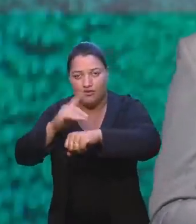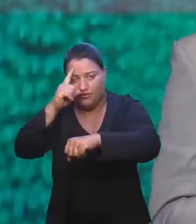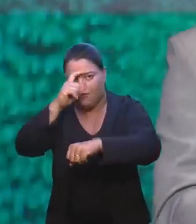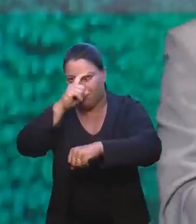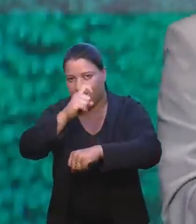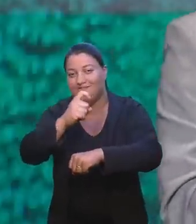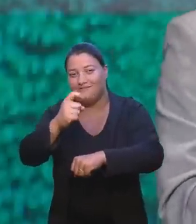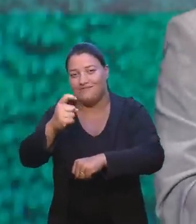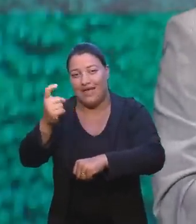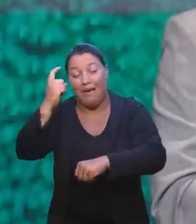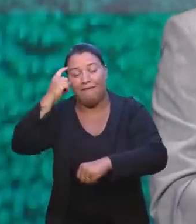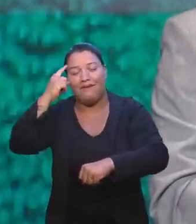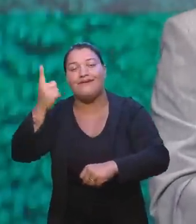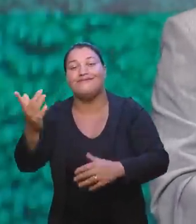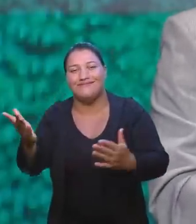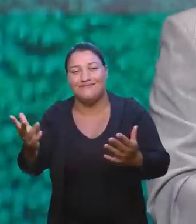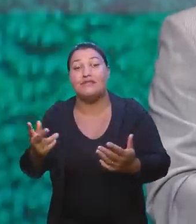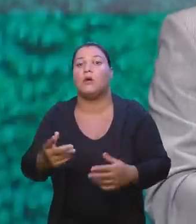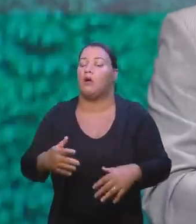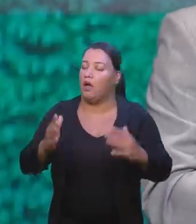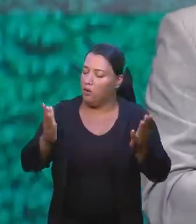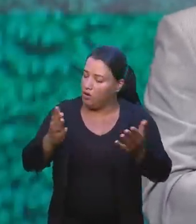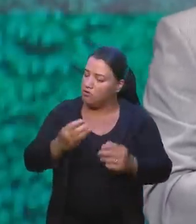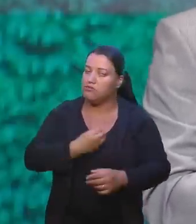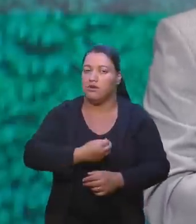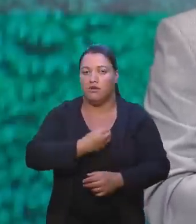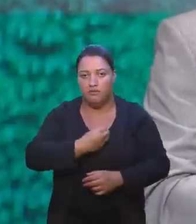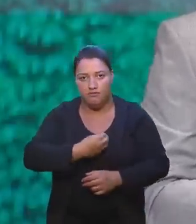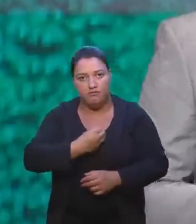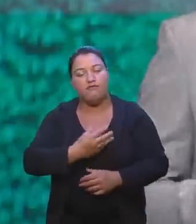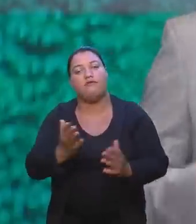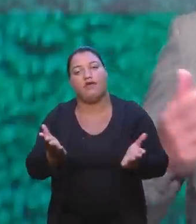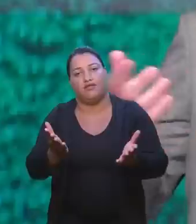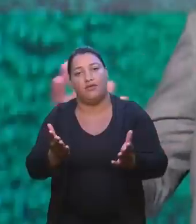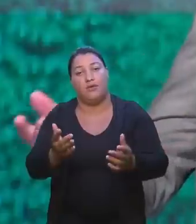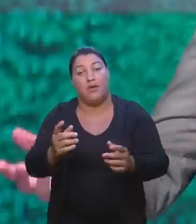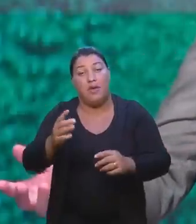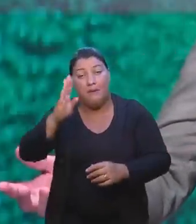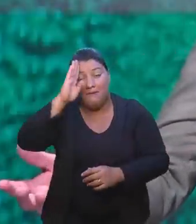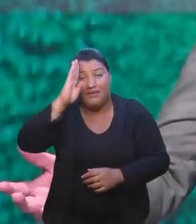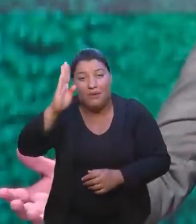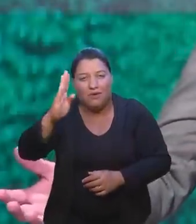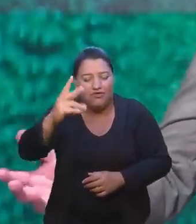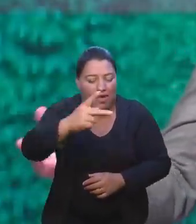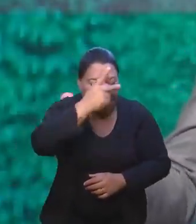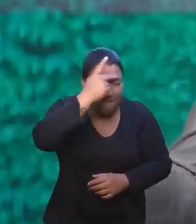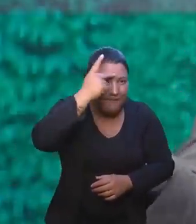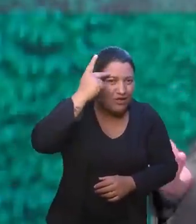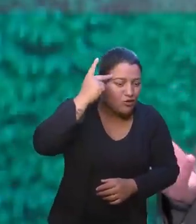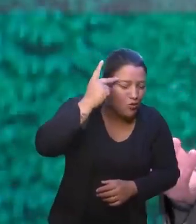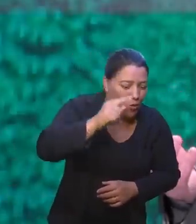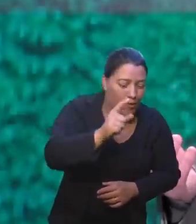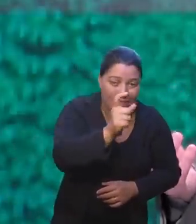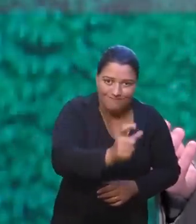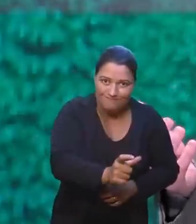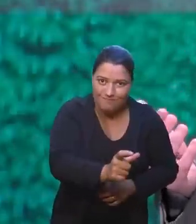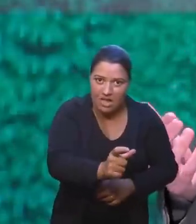momento, principalmente das duas últimas situações da frase, pessoas e